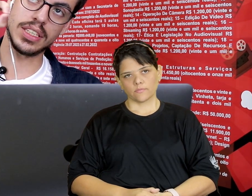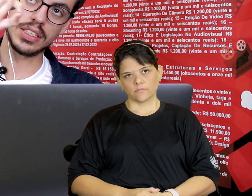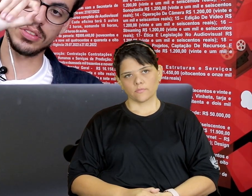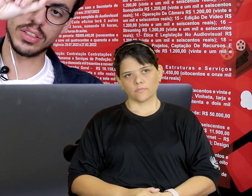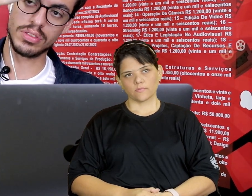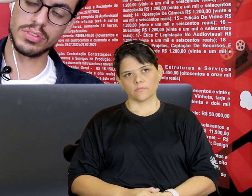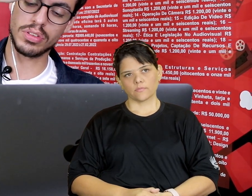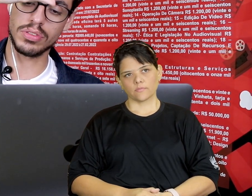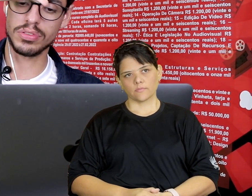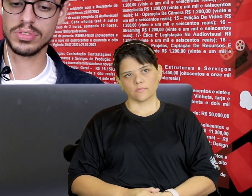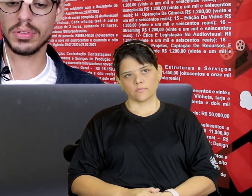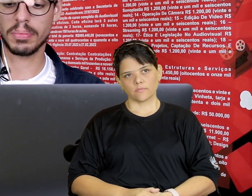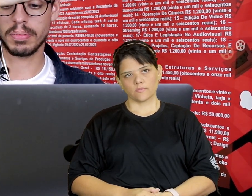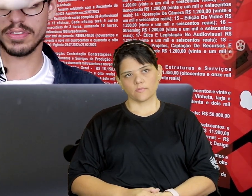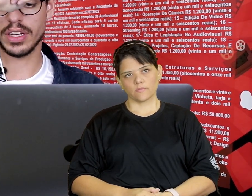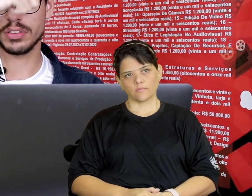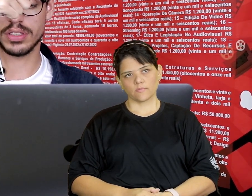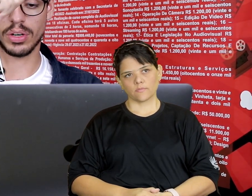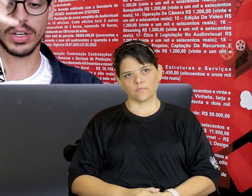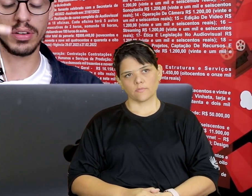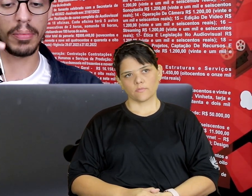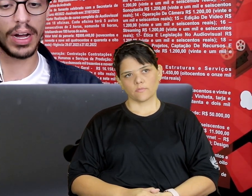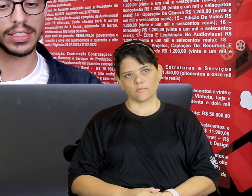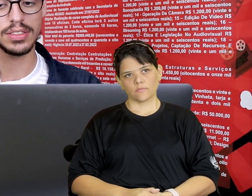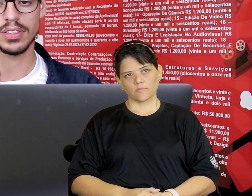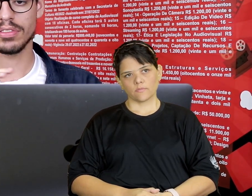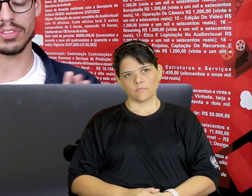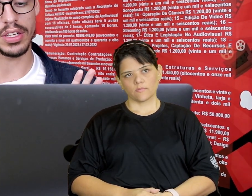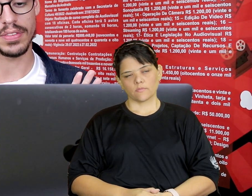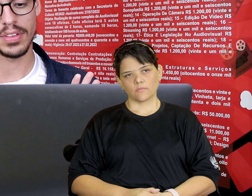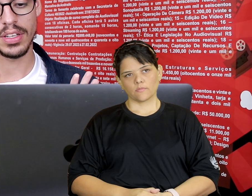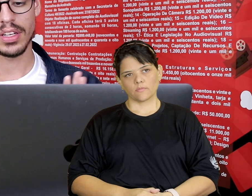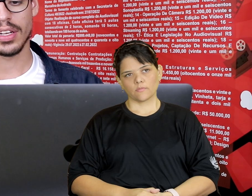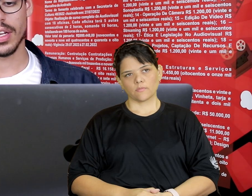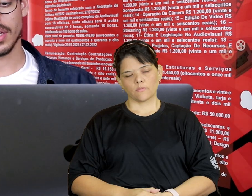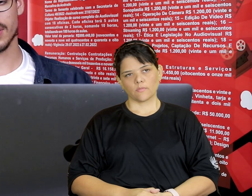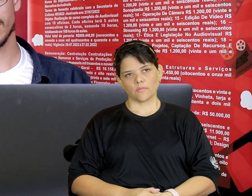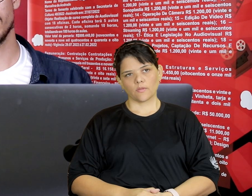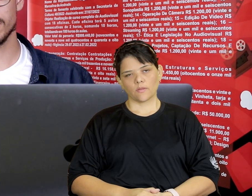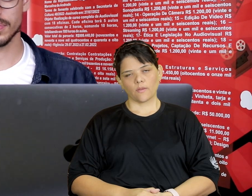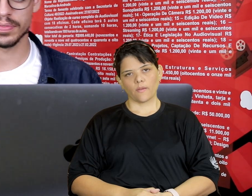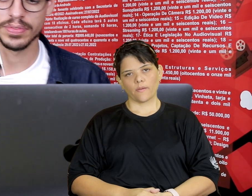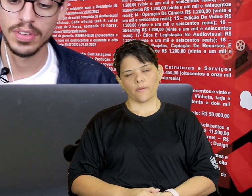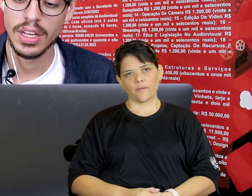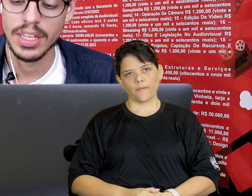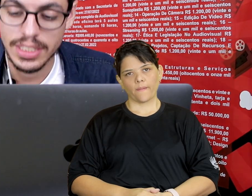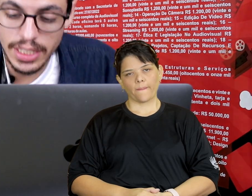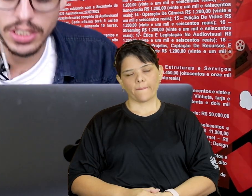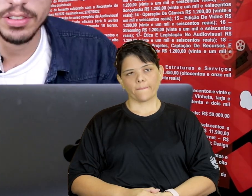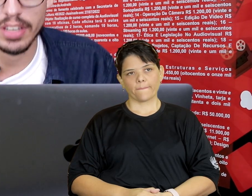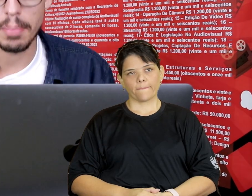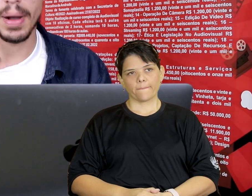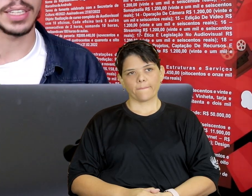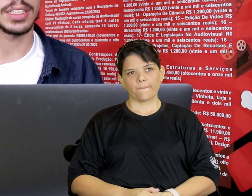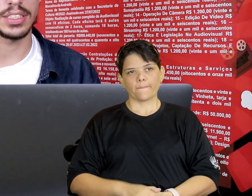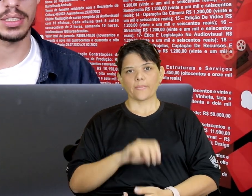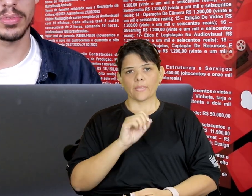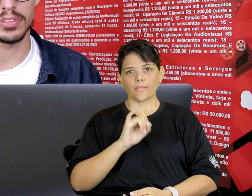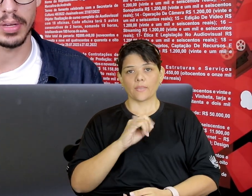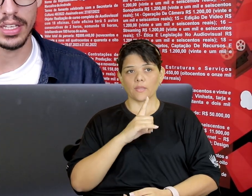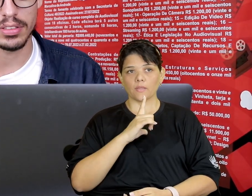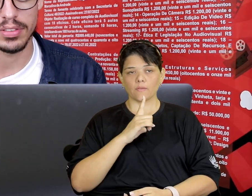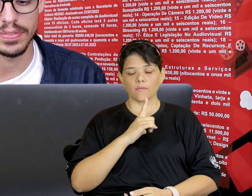recorta o passarinho, tira tudo, todo fundo. Perfeito, tranquilo, massa. Foi. Então, se a gente tiver